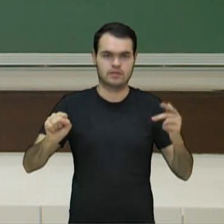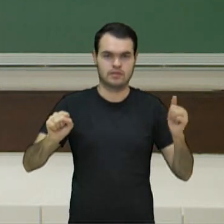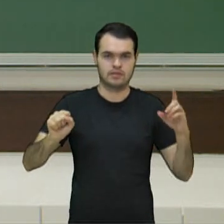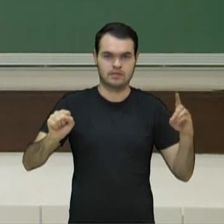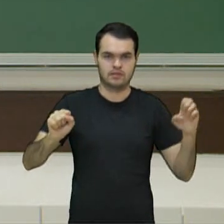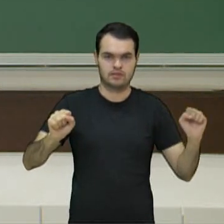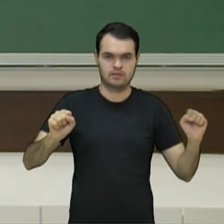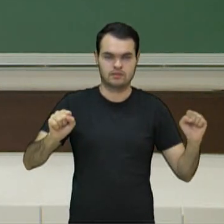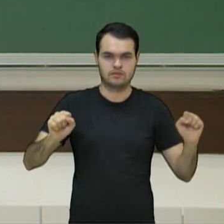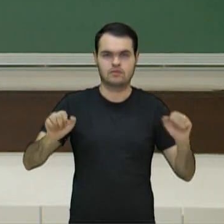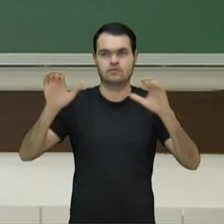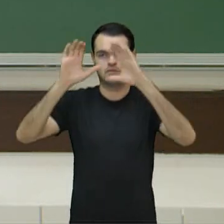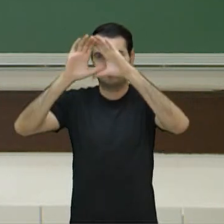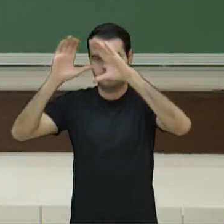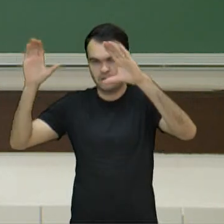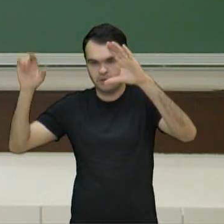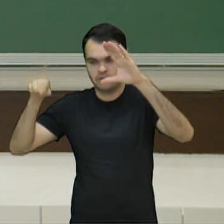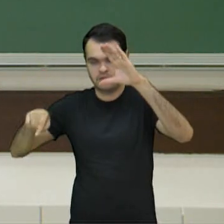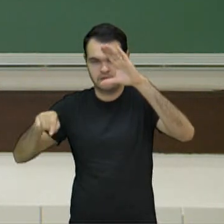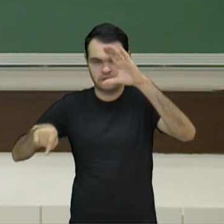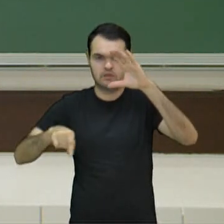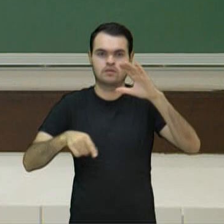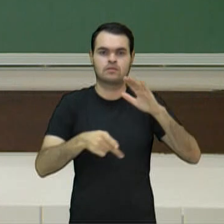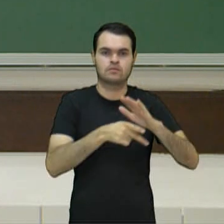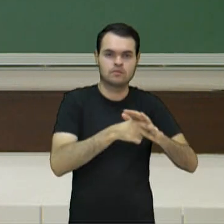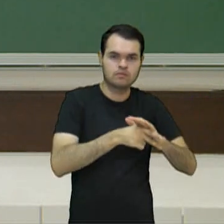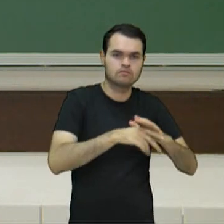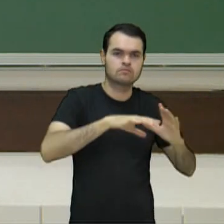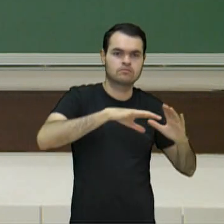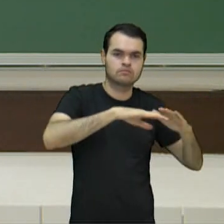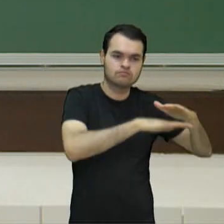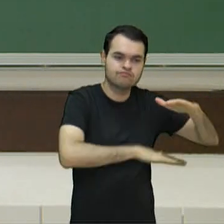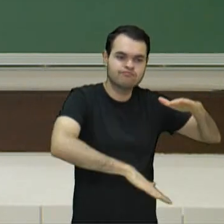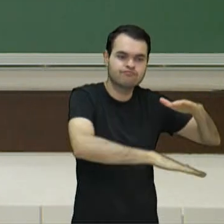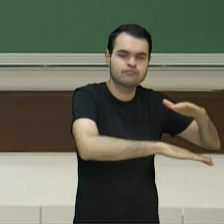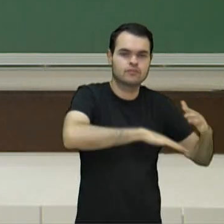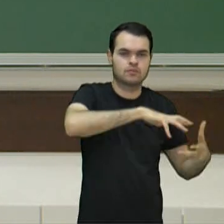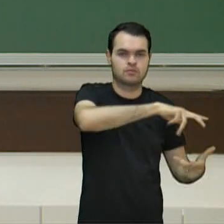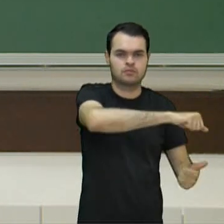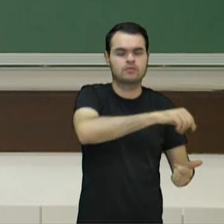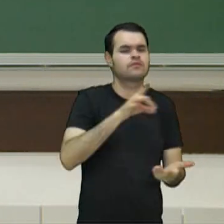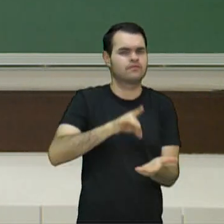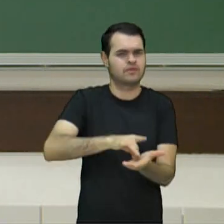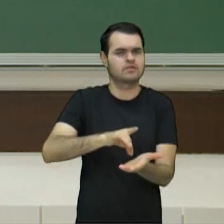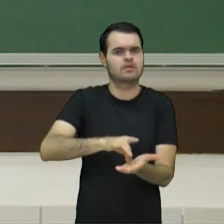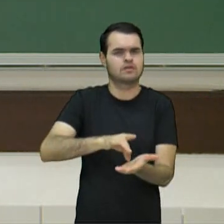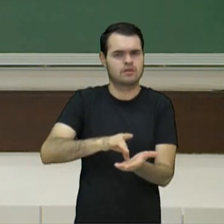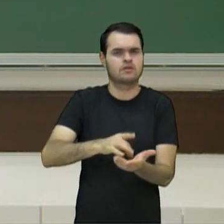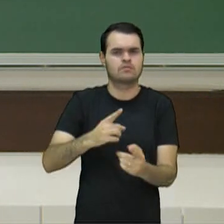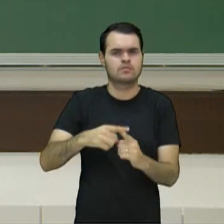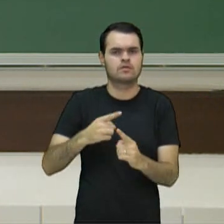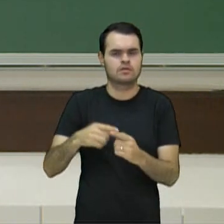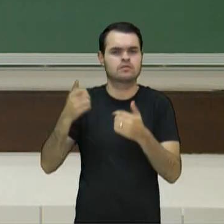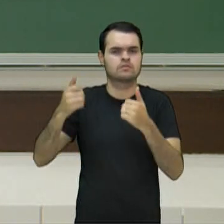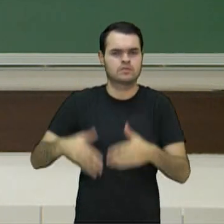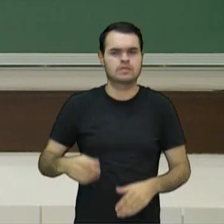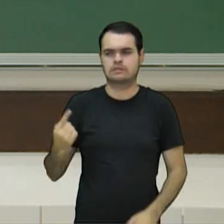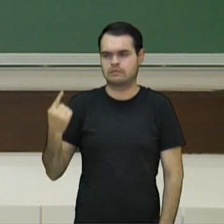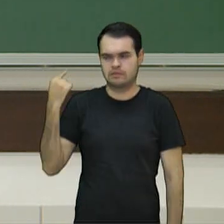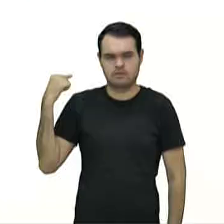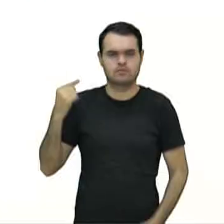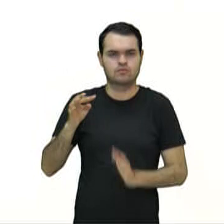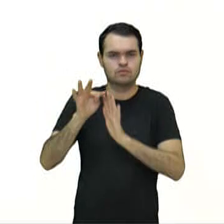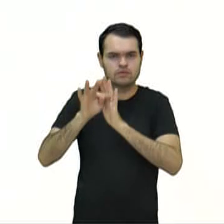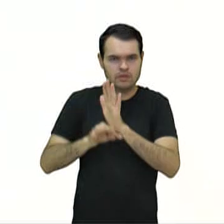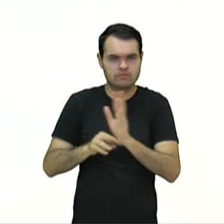céu e do submundo, respectivamente. Essa informação ela é verdadeira, né, porque ela diz lá no início do